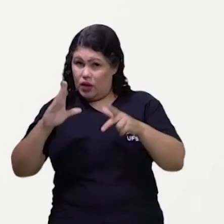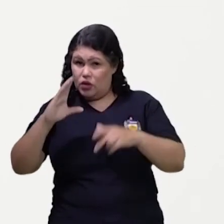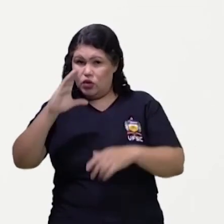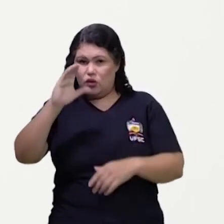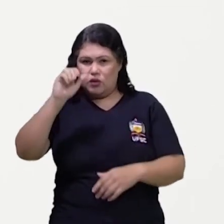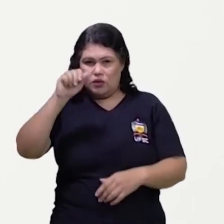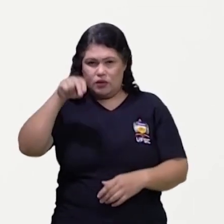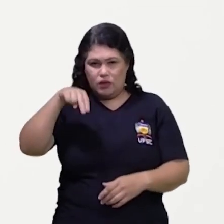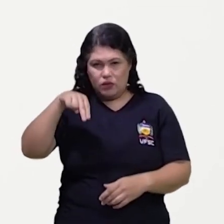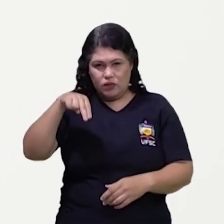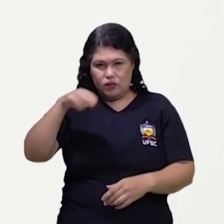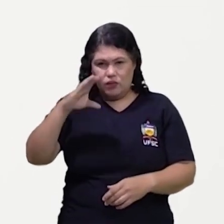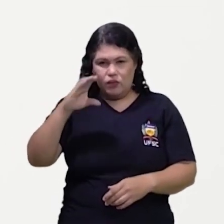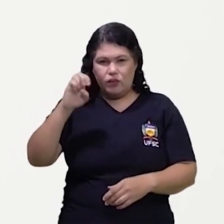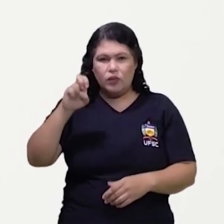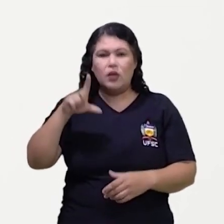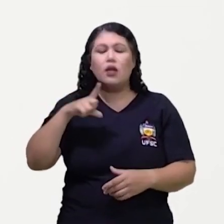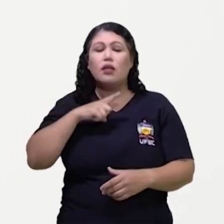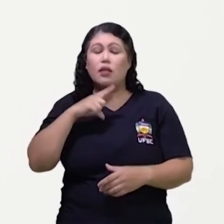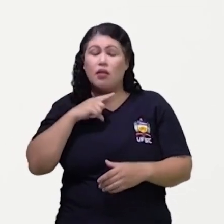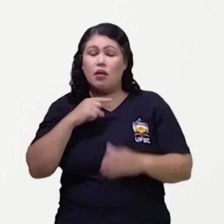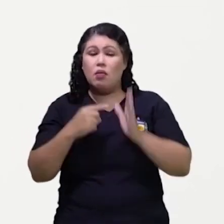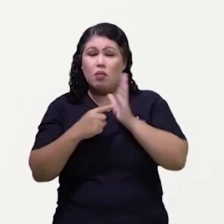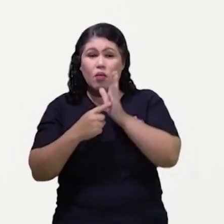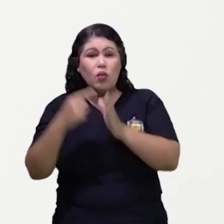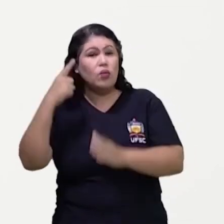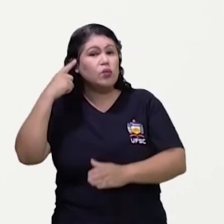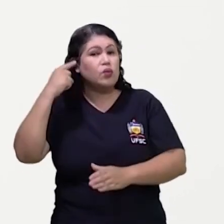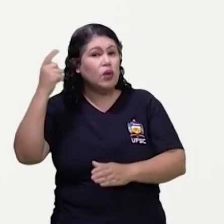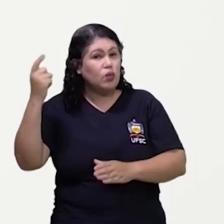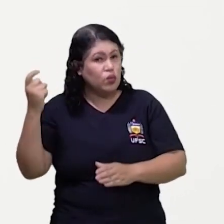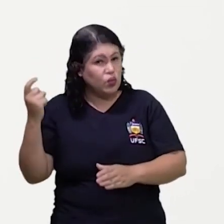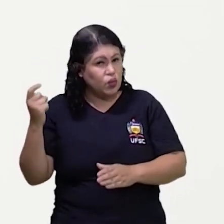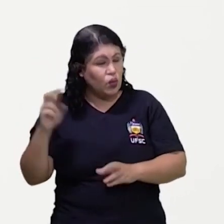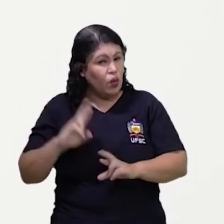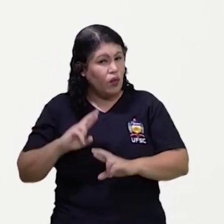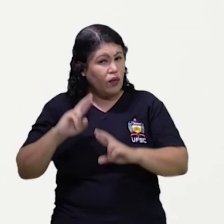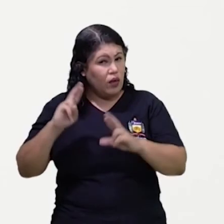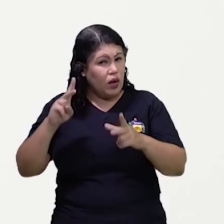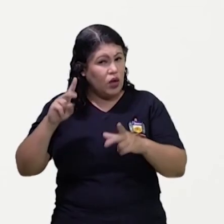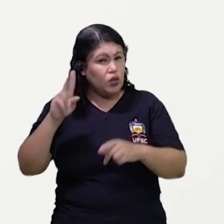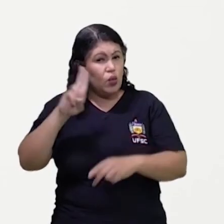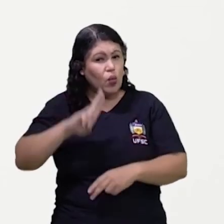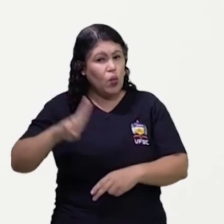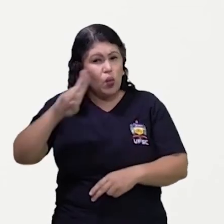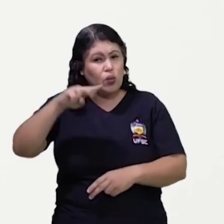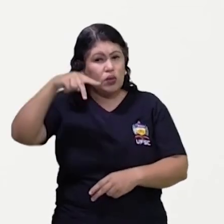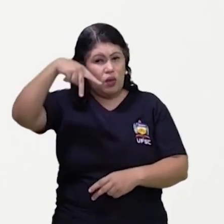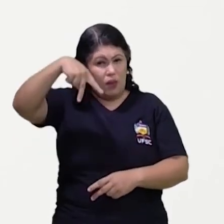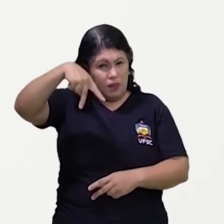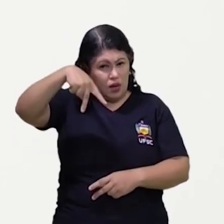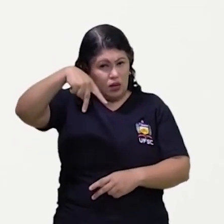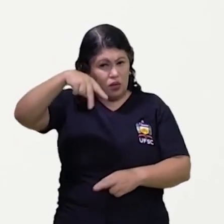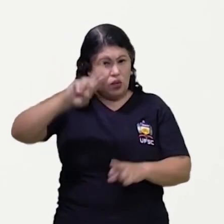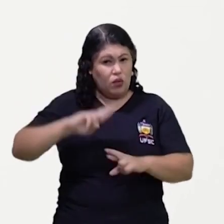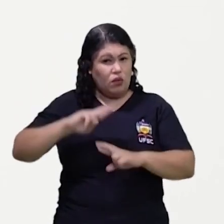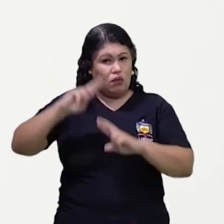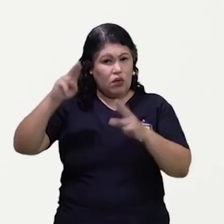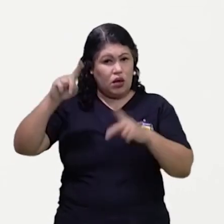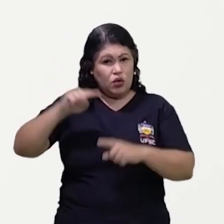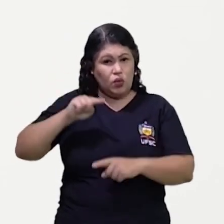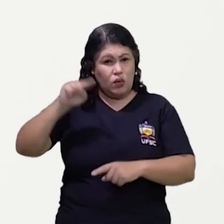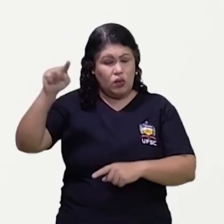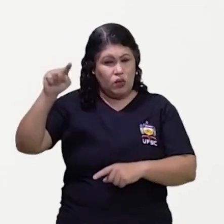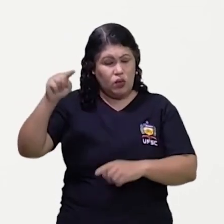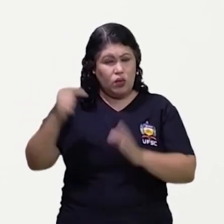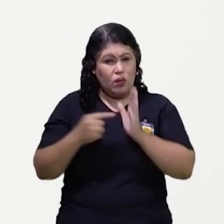Olha só aqui. O som é fechado, ok? Não é aberto como o agudo. E a gente tem aqui, ó,